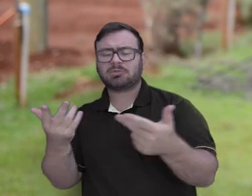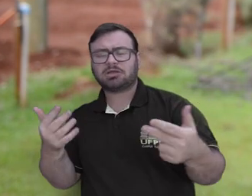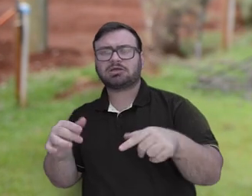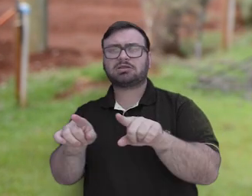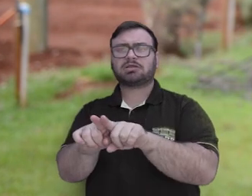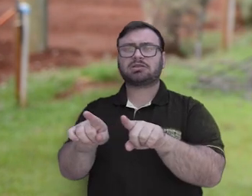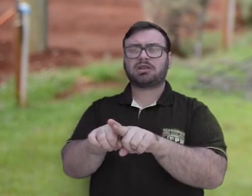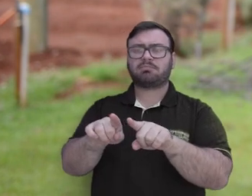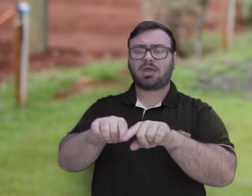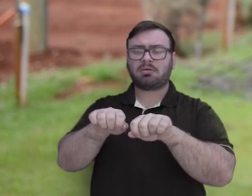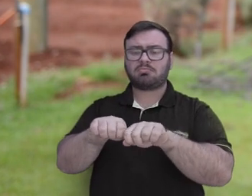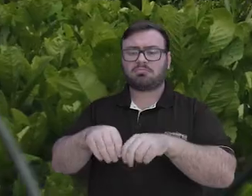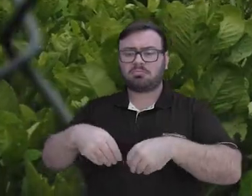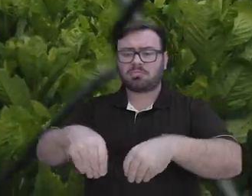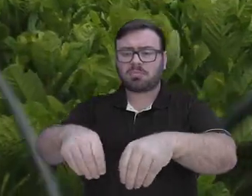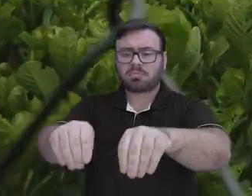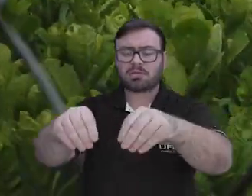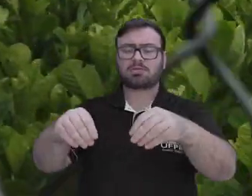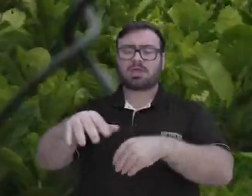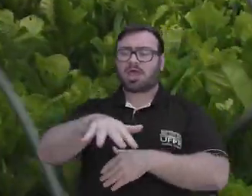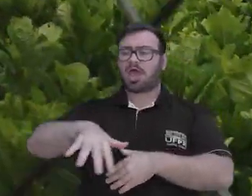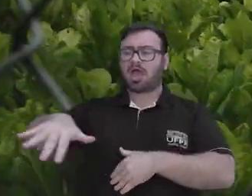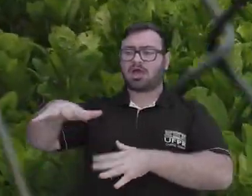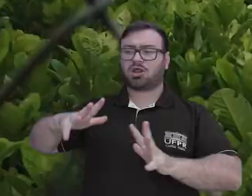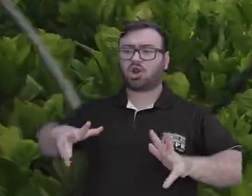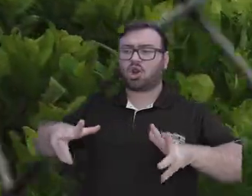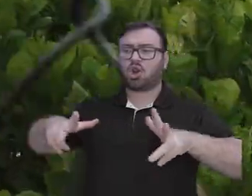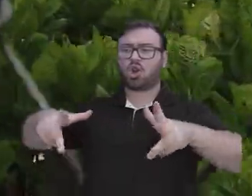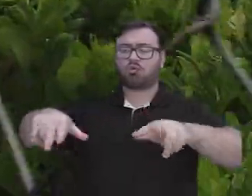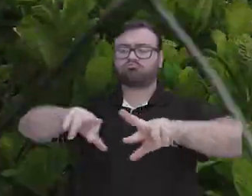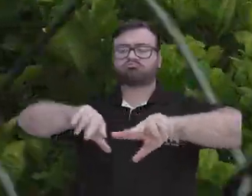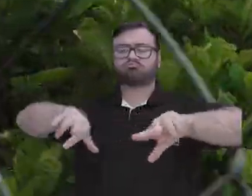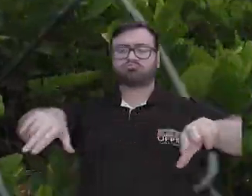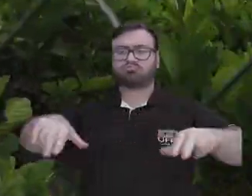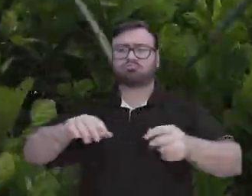né, em larga escala de plantas, área de máquinas e mecanização.